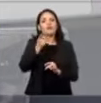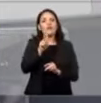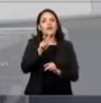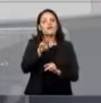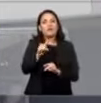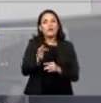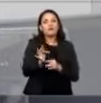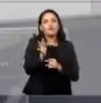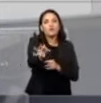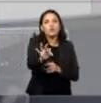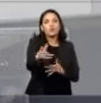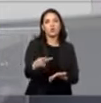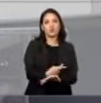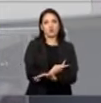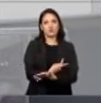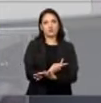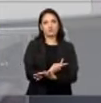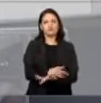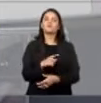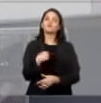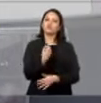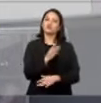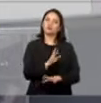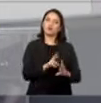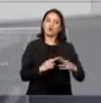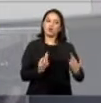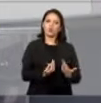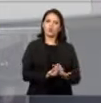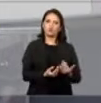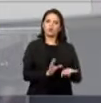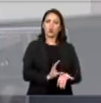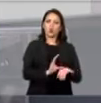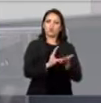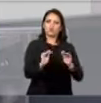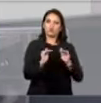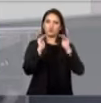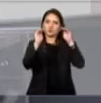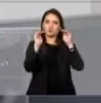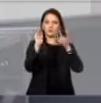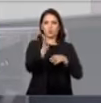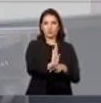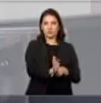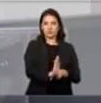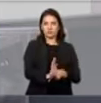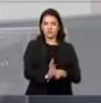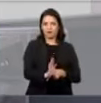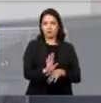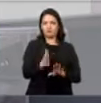Nós fizemos a reunião do Conselho Superior de Cinema há 15 dias.